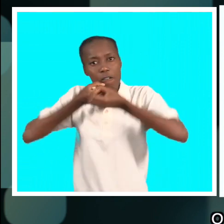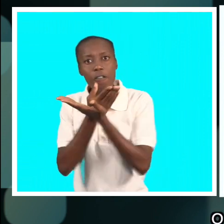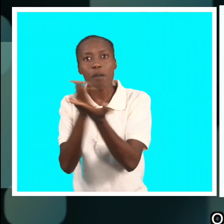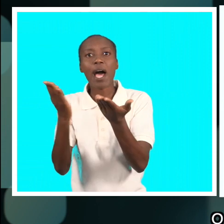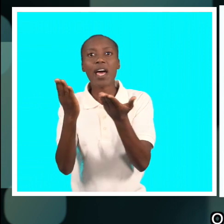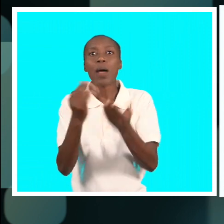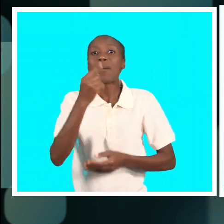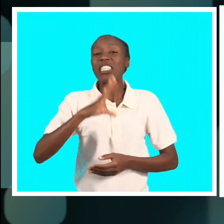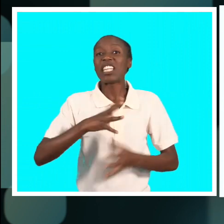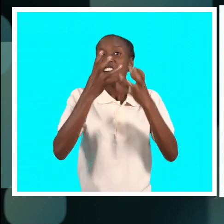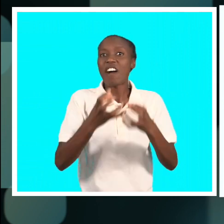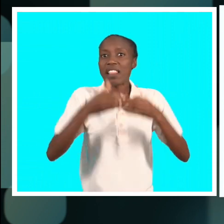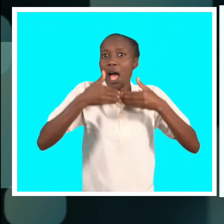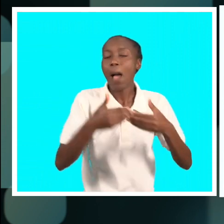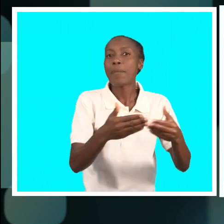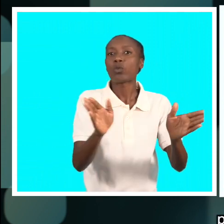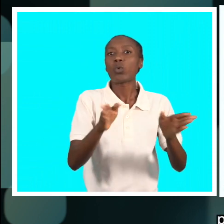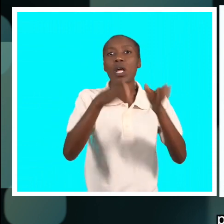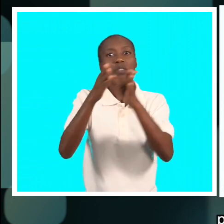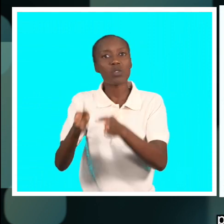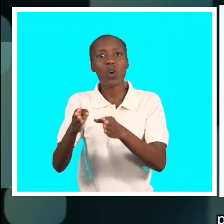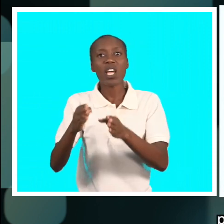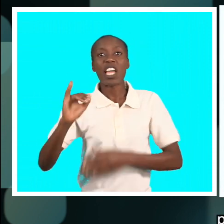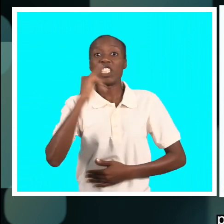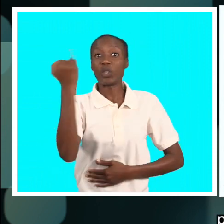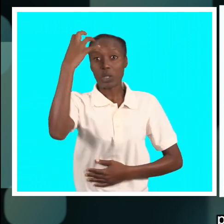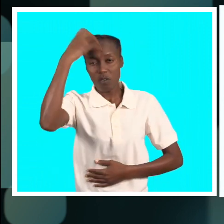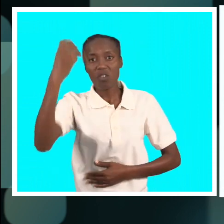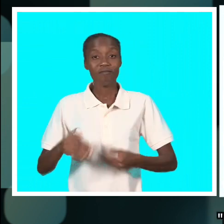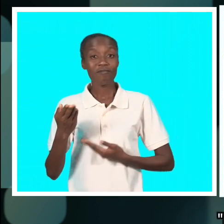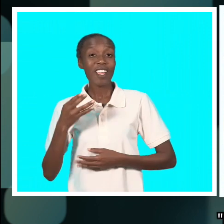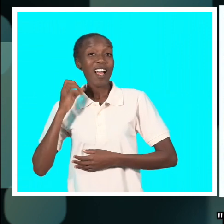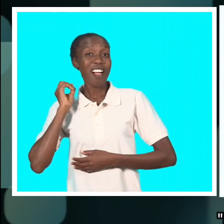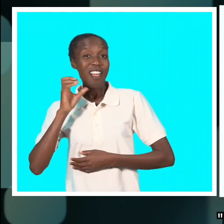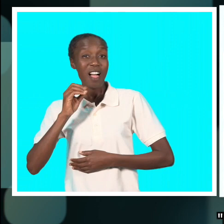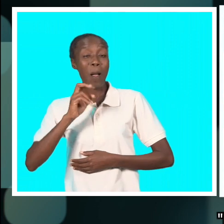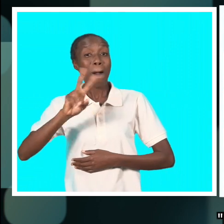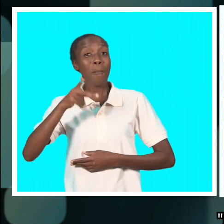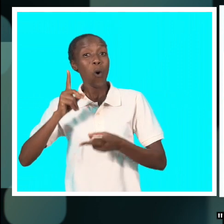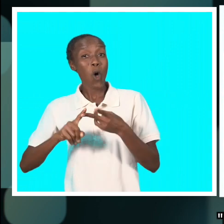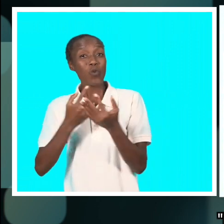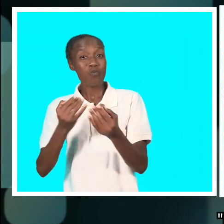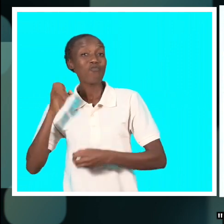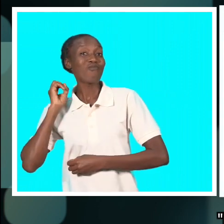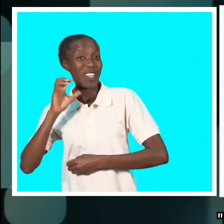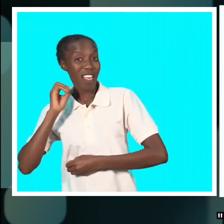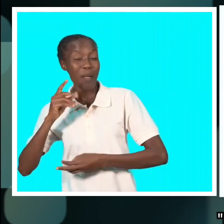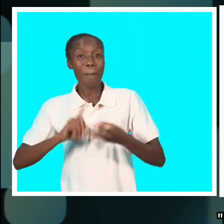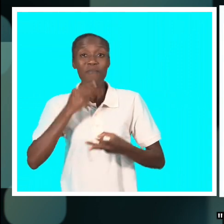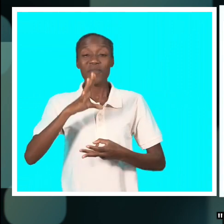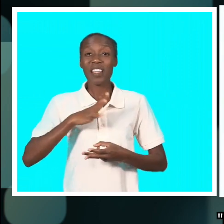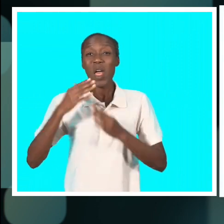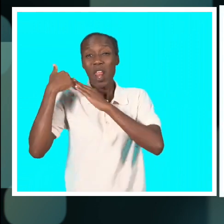simplesmente informar. E não há muita abertura por parte das instituições públicas. Mentes críticas para momentos